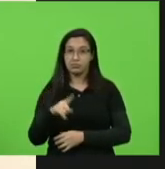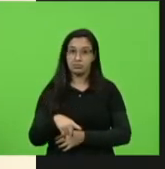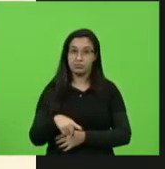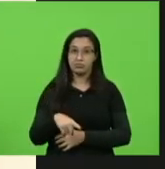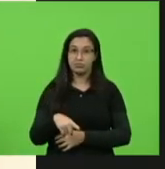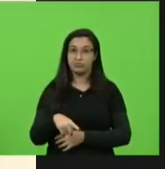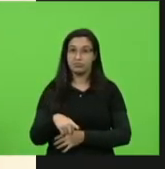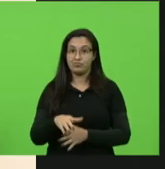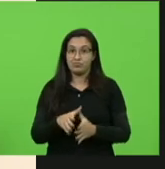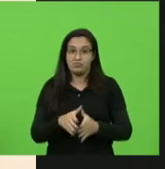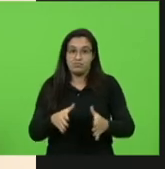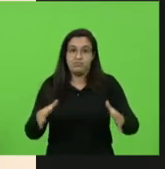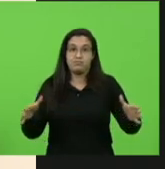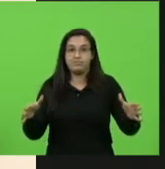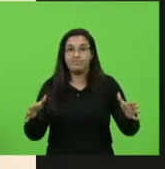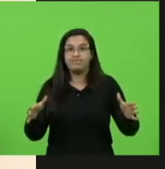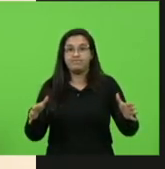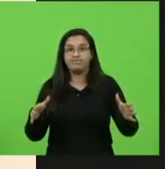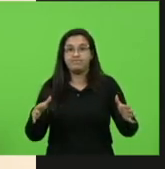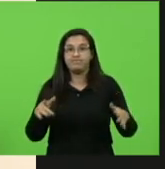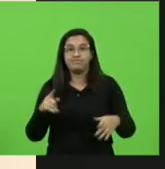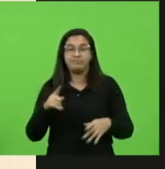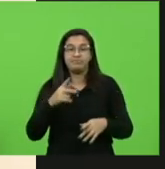enormidade, é um Anhembi